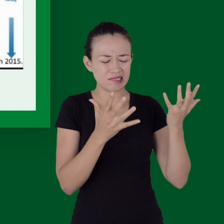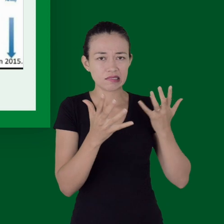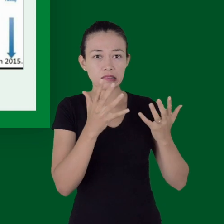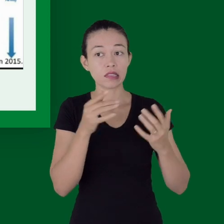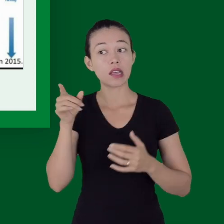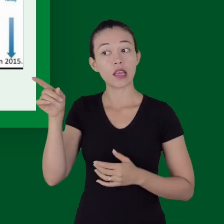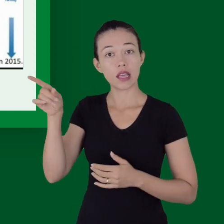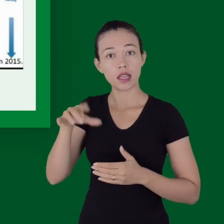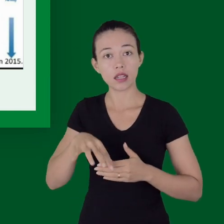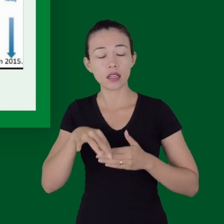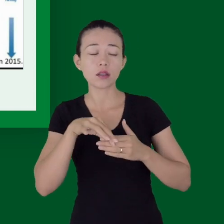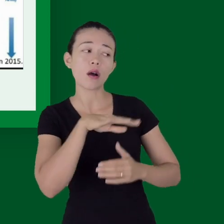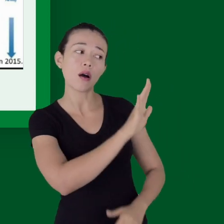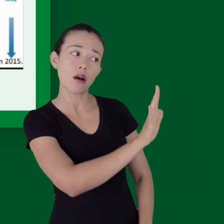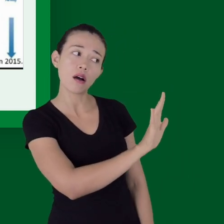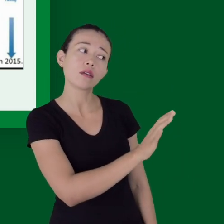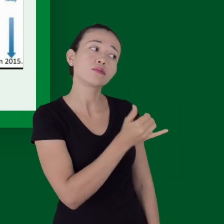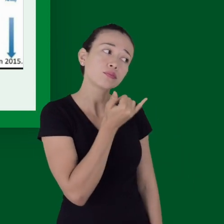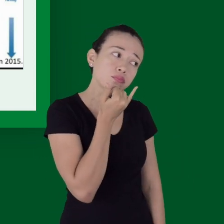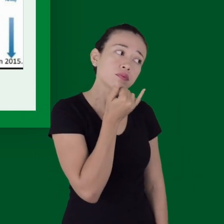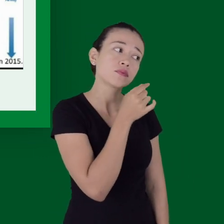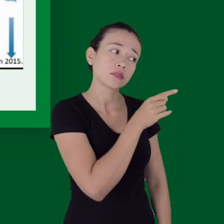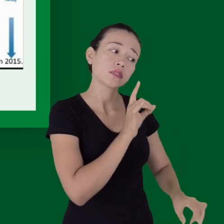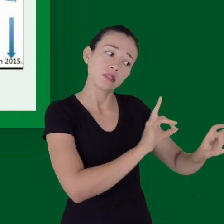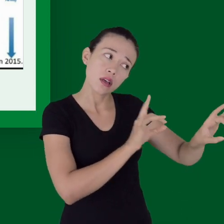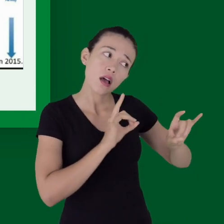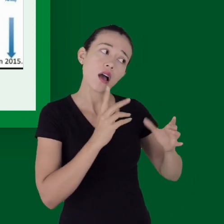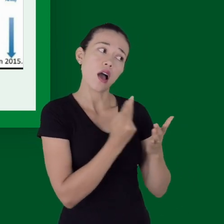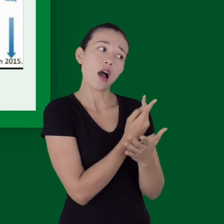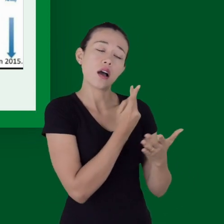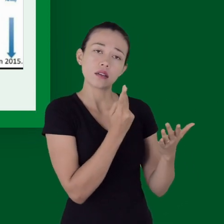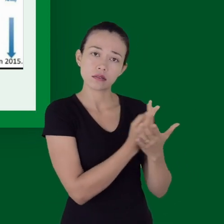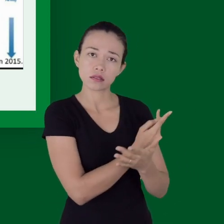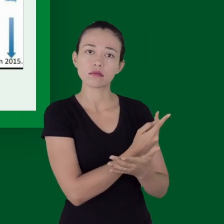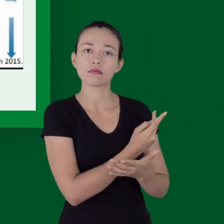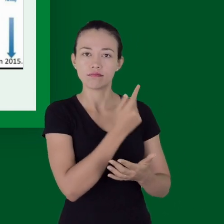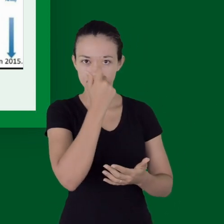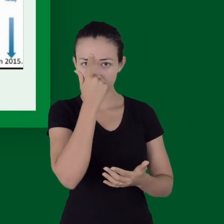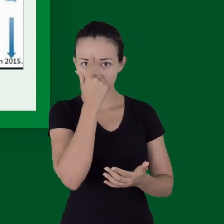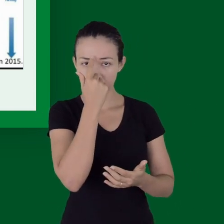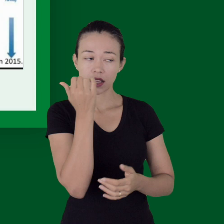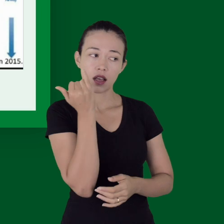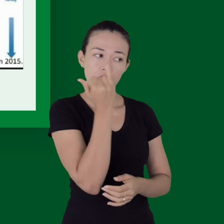inadequada, o líder tem a função de orientar e corrigir.